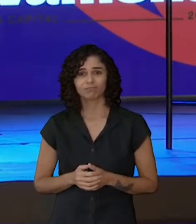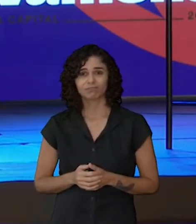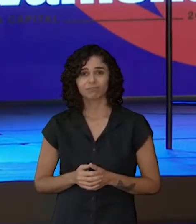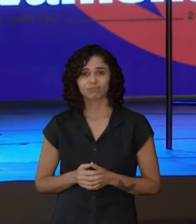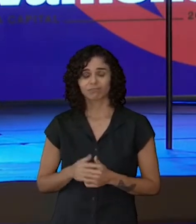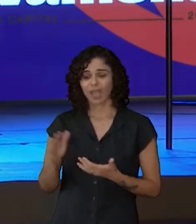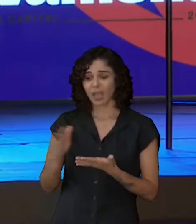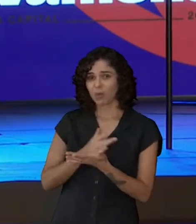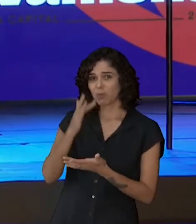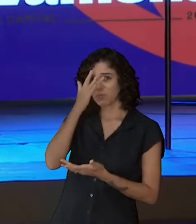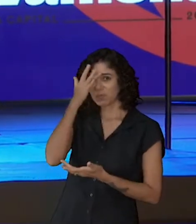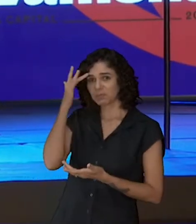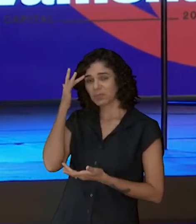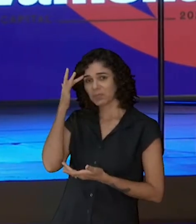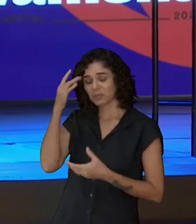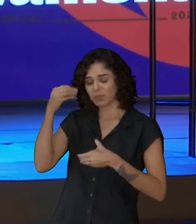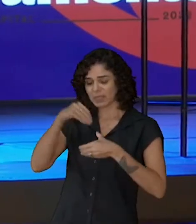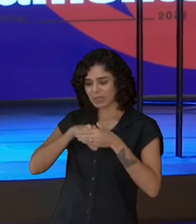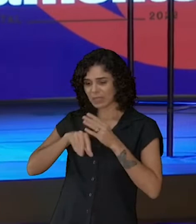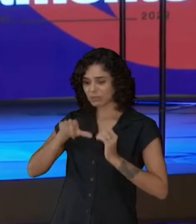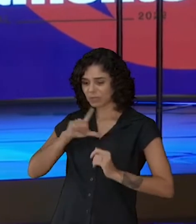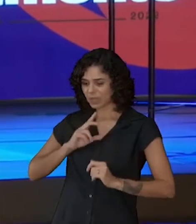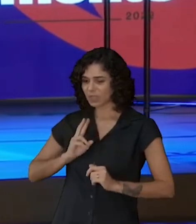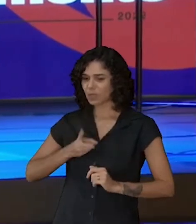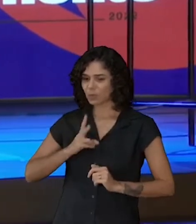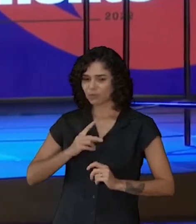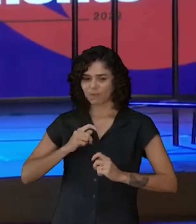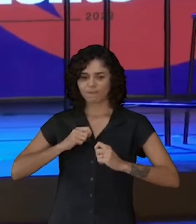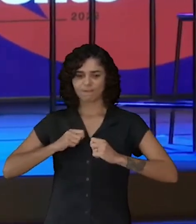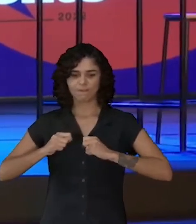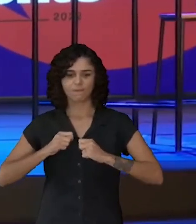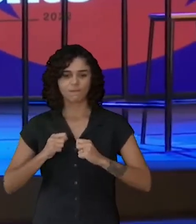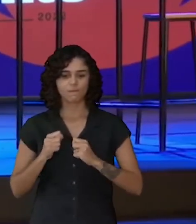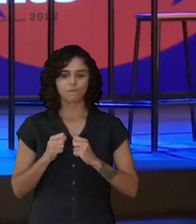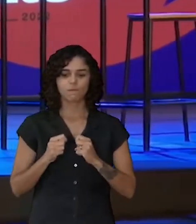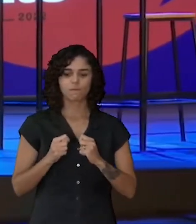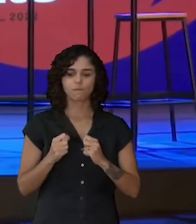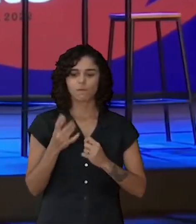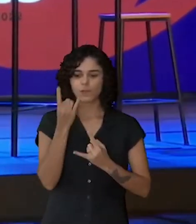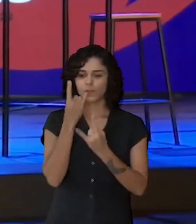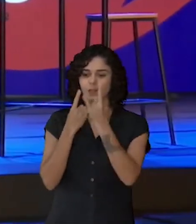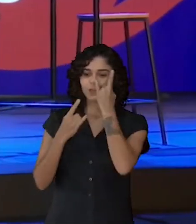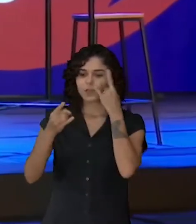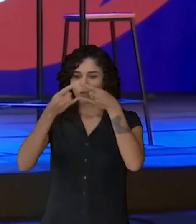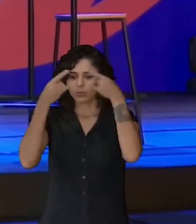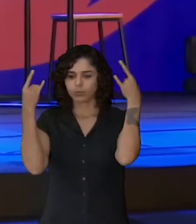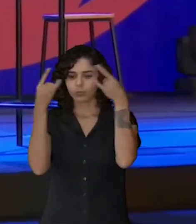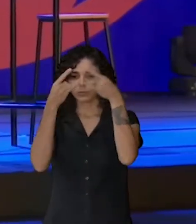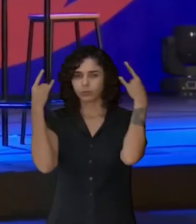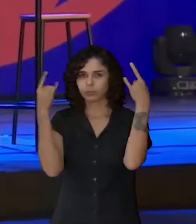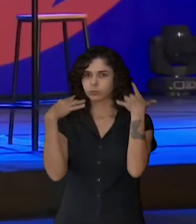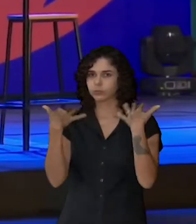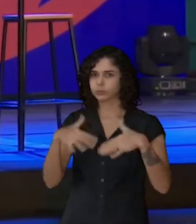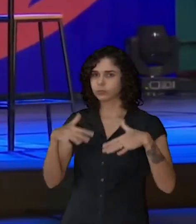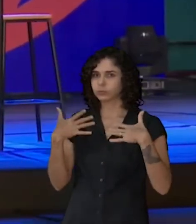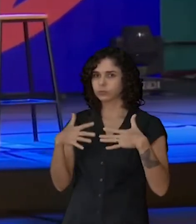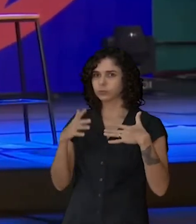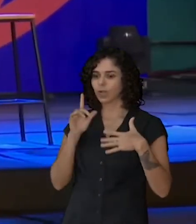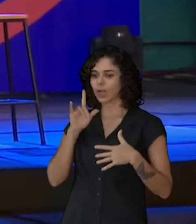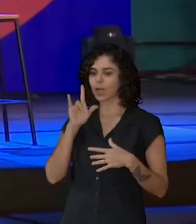gente que trouxe o hábito da avareza. Tem um amor pelo dinheiro que chega a ser